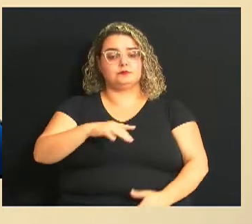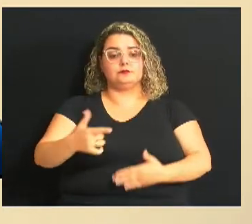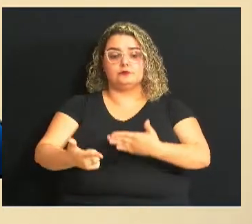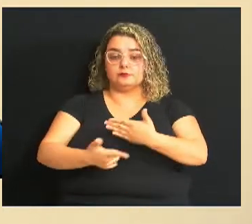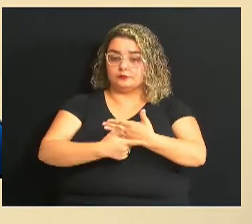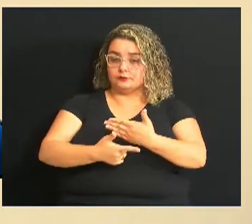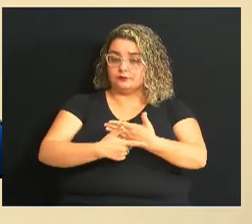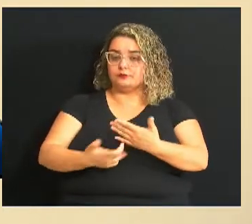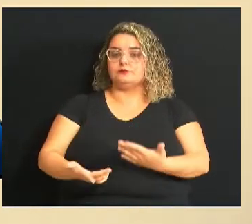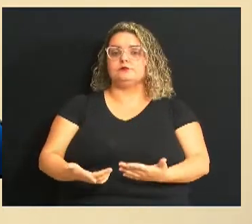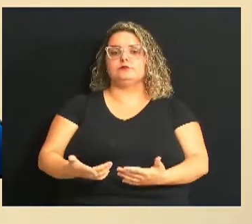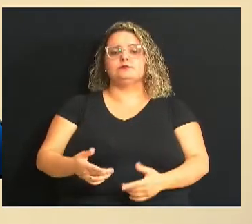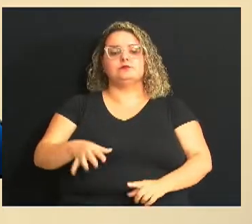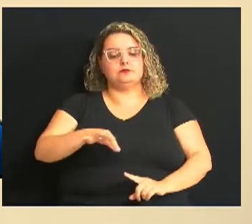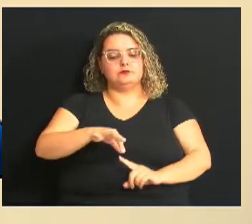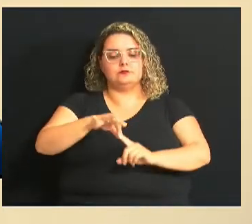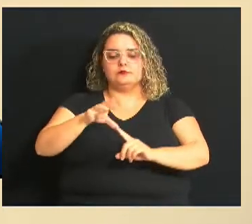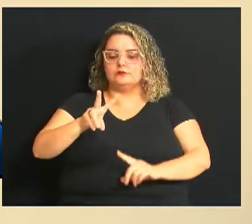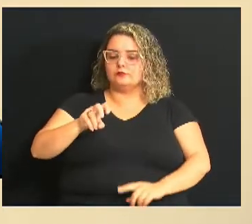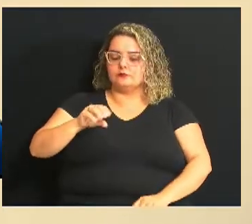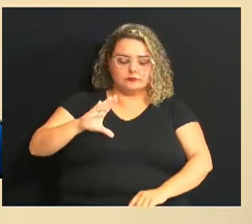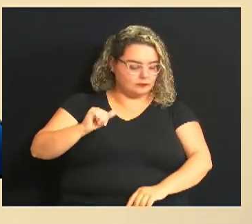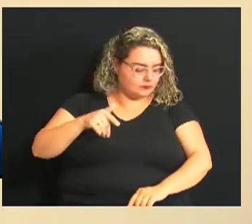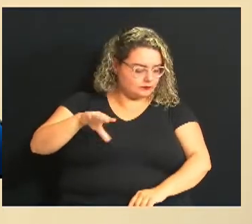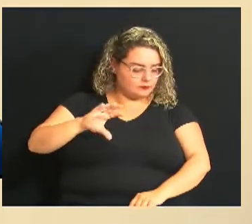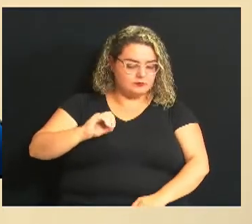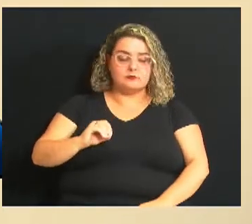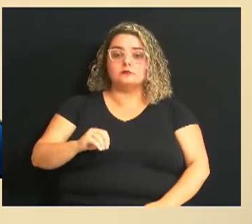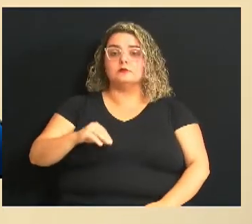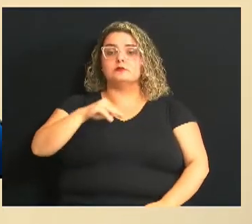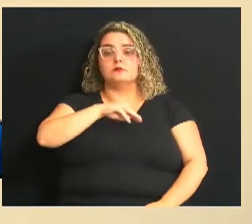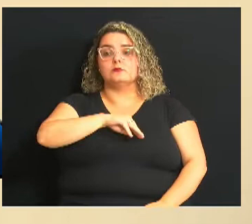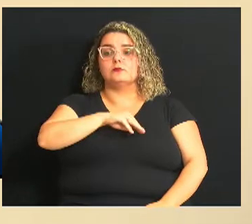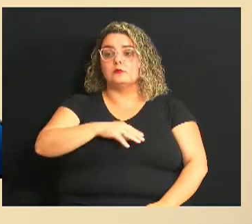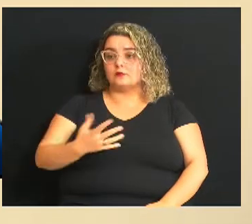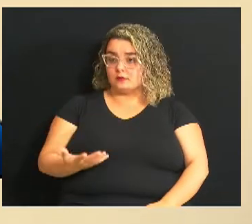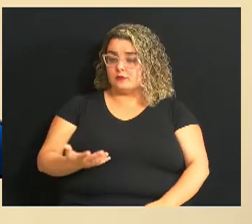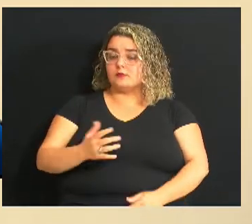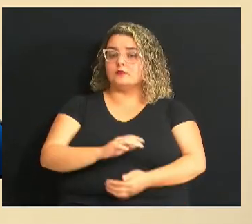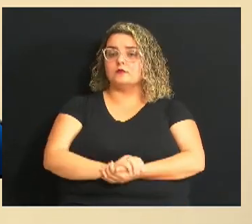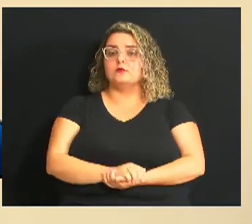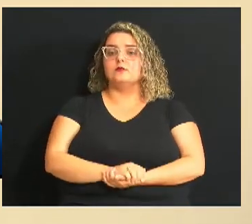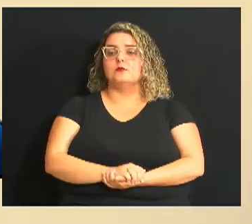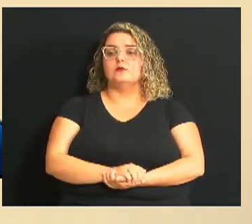essa vocação, essa missão com tanta